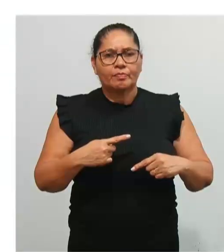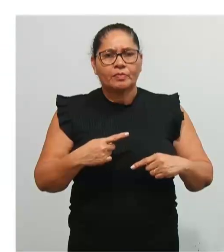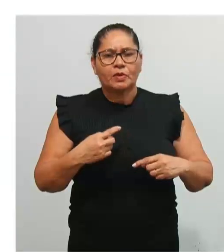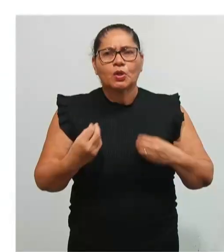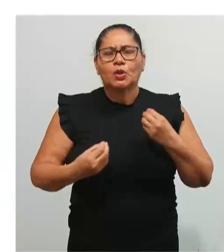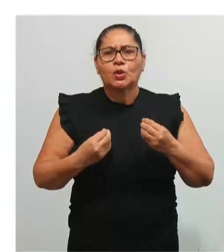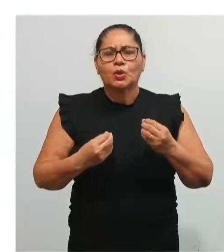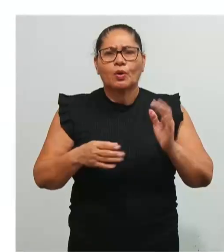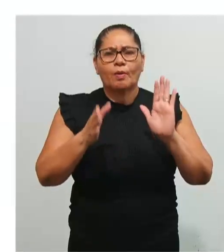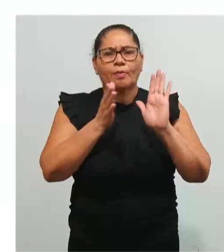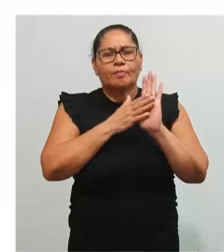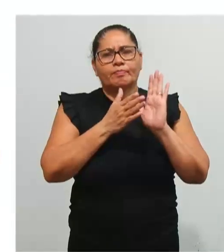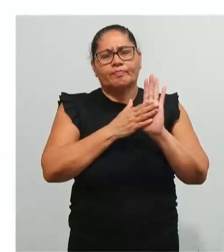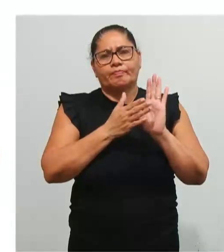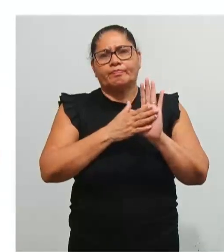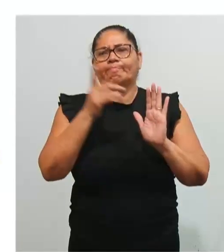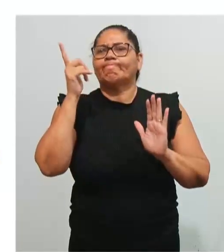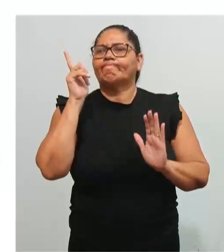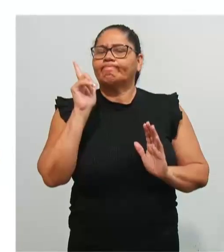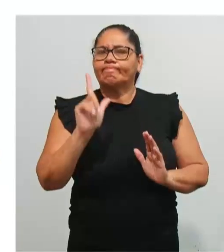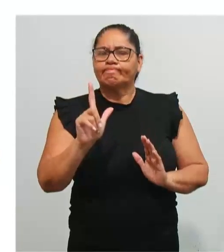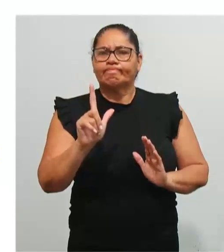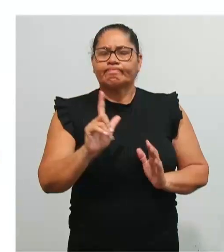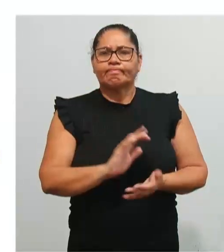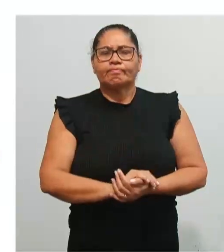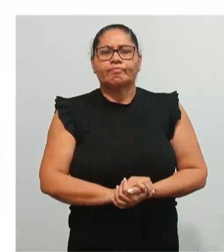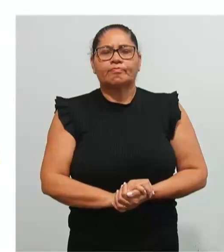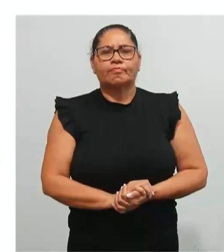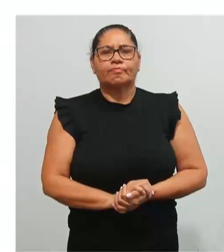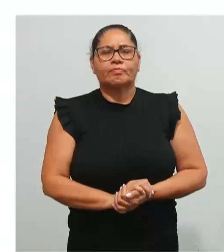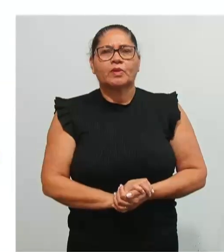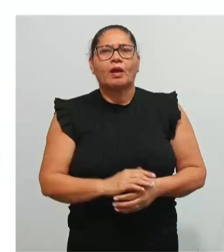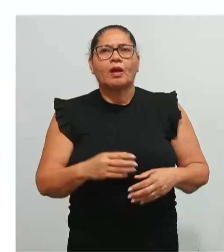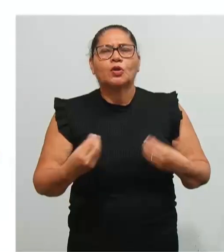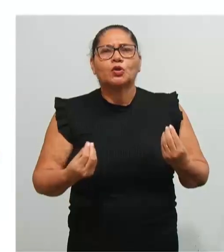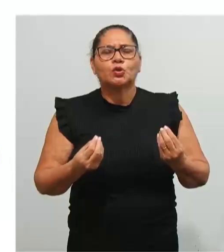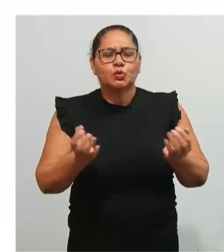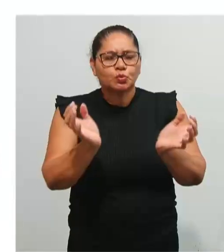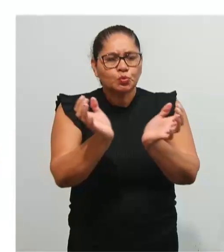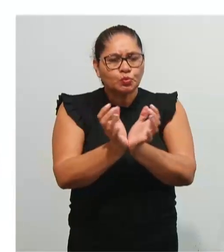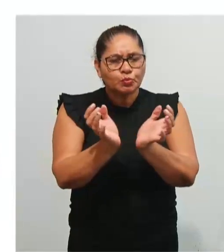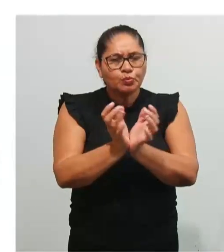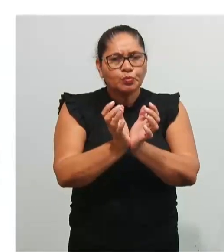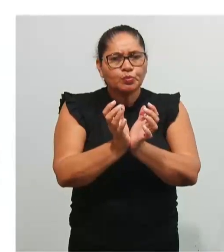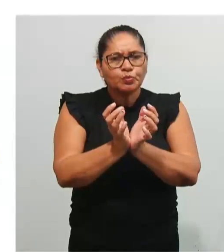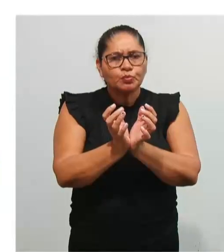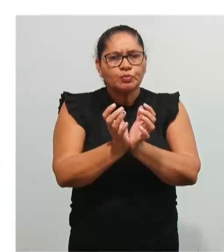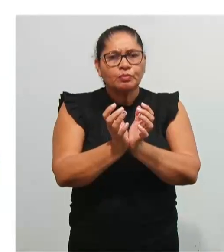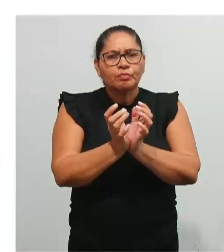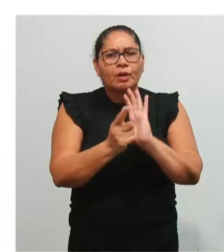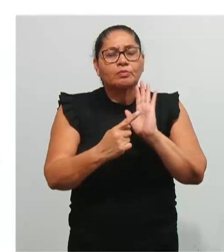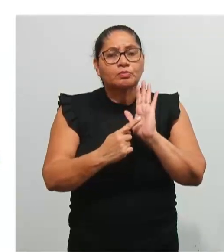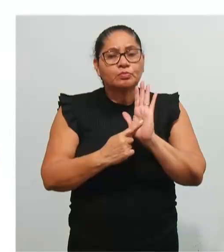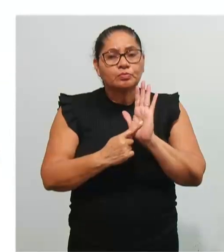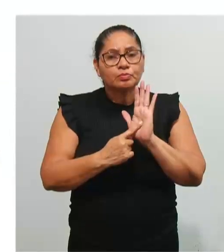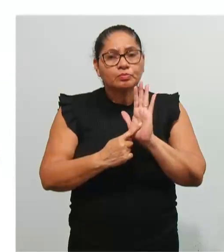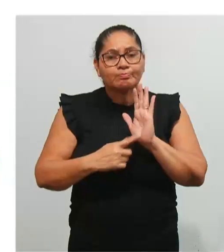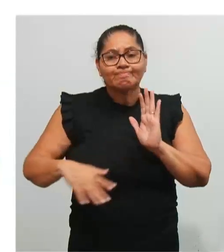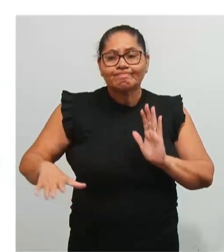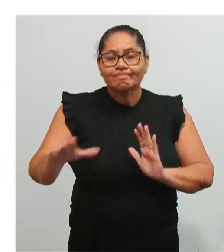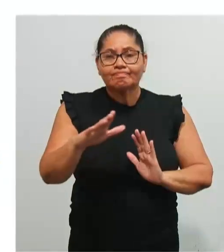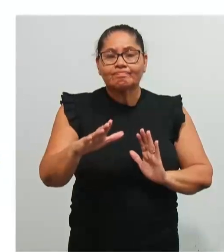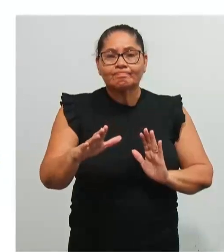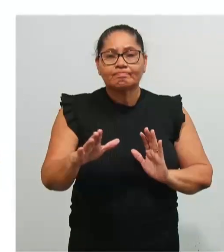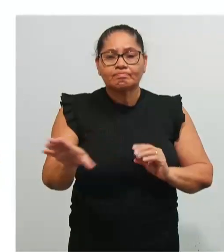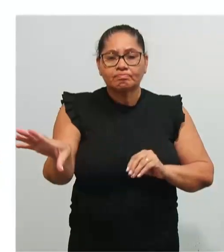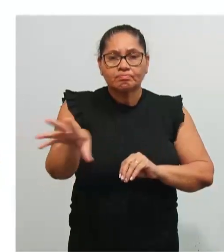das metas coletivas, incluindo o conjunto de mecanismos e procedimentos para lidar com a dimensão